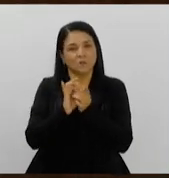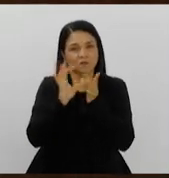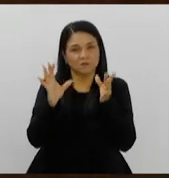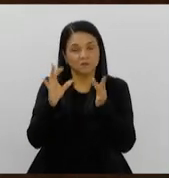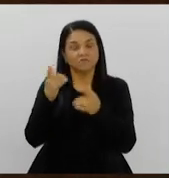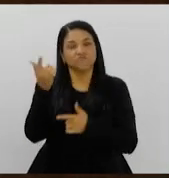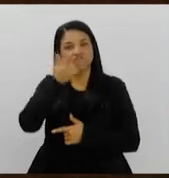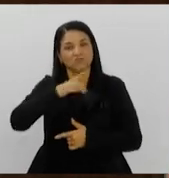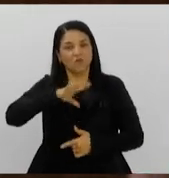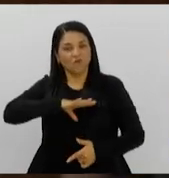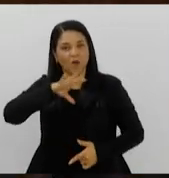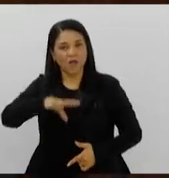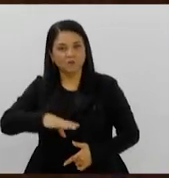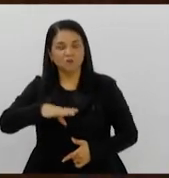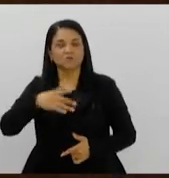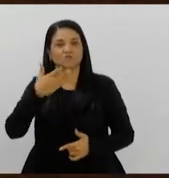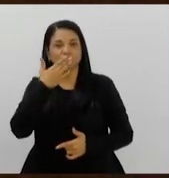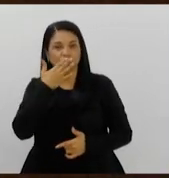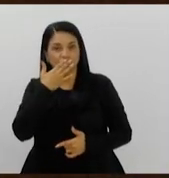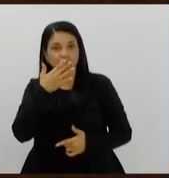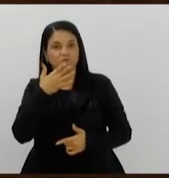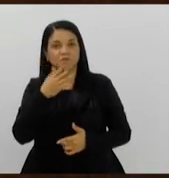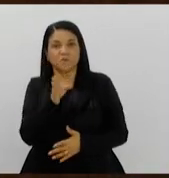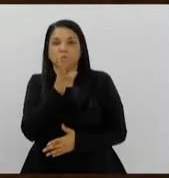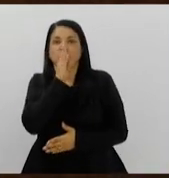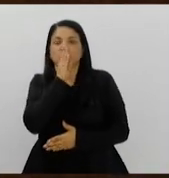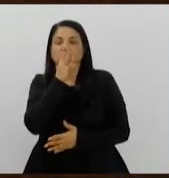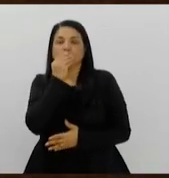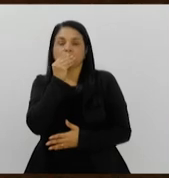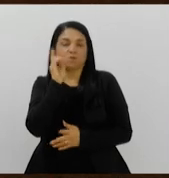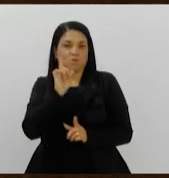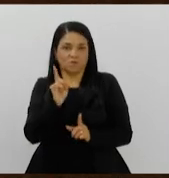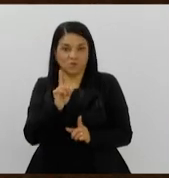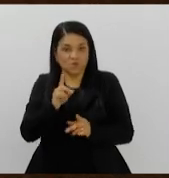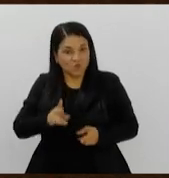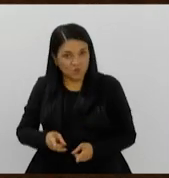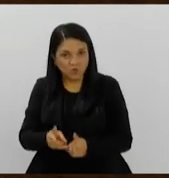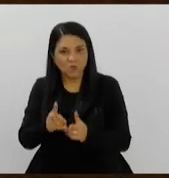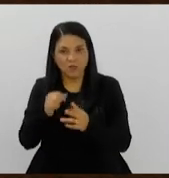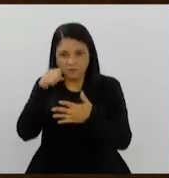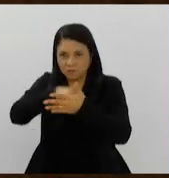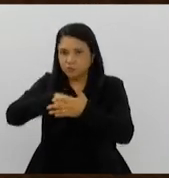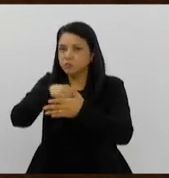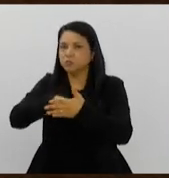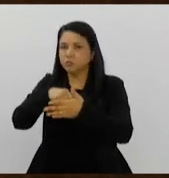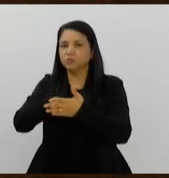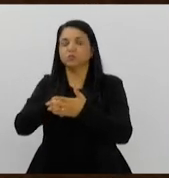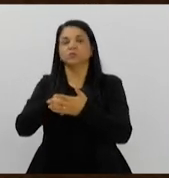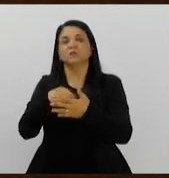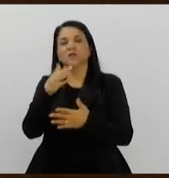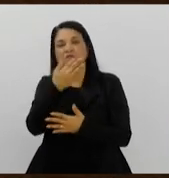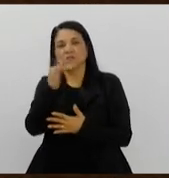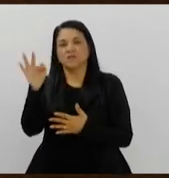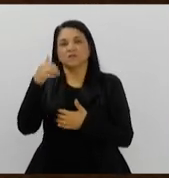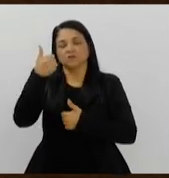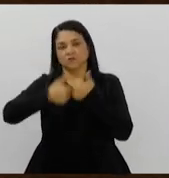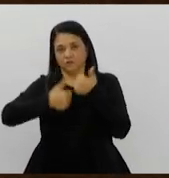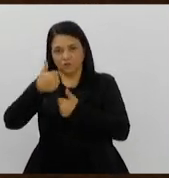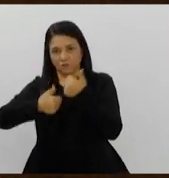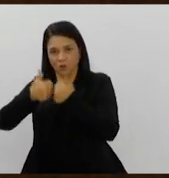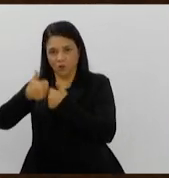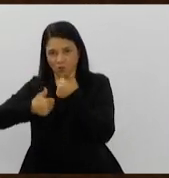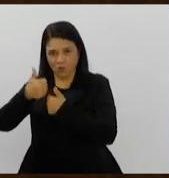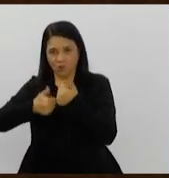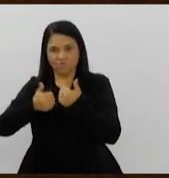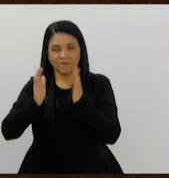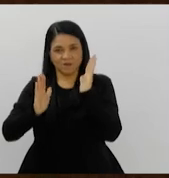Vasco da Gama não se calasse diante da Federação de Futebol daquela ocasião, que